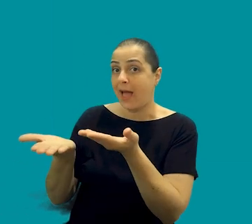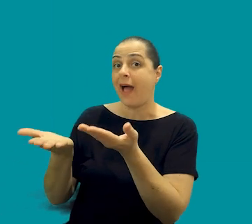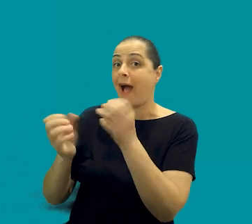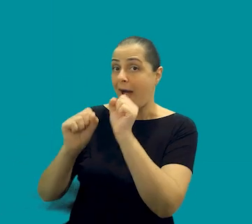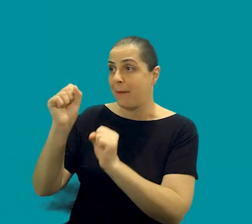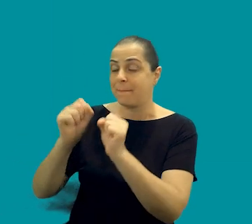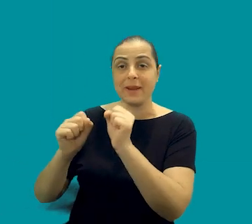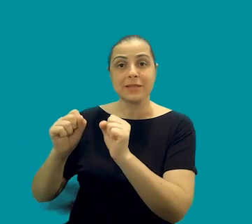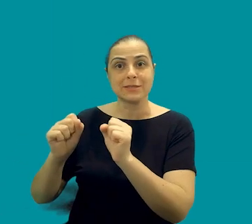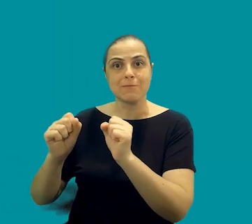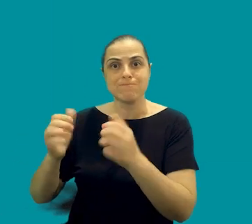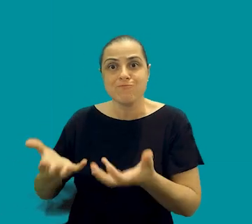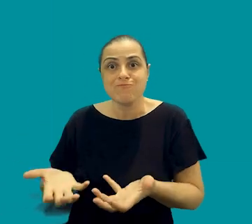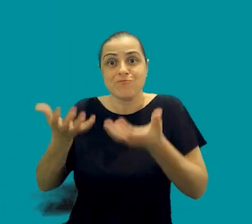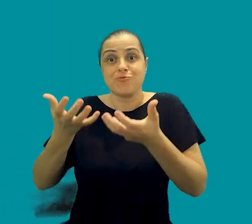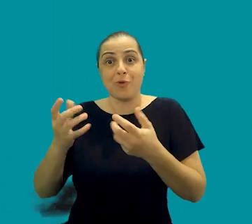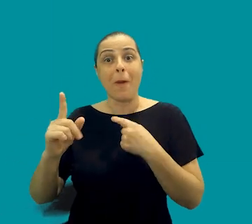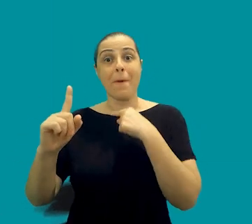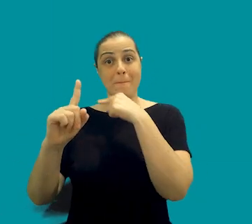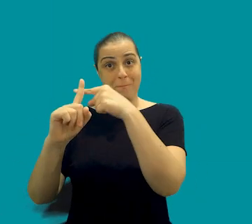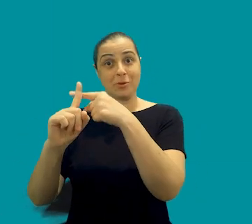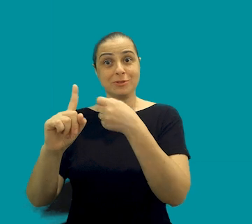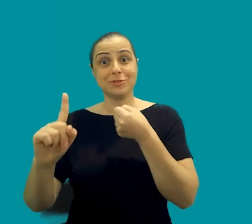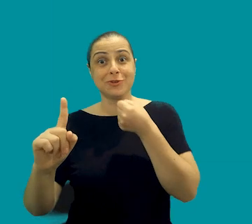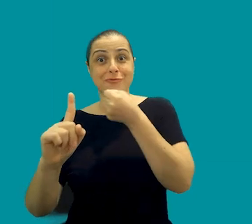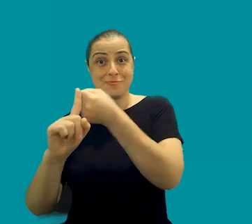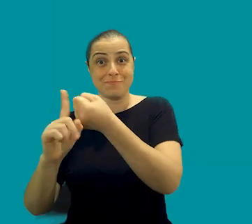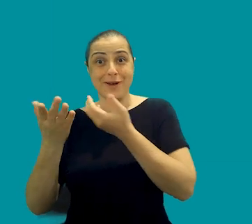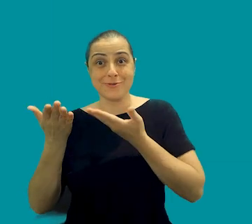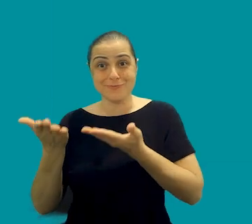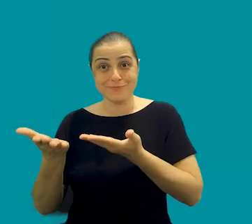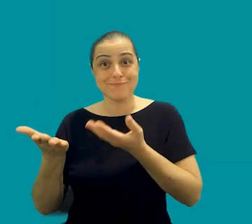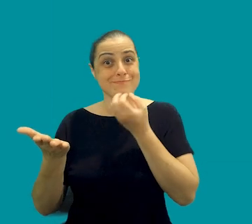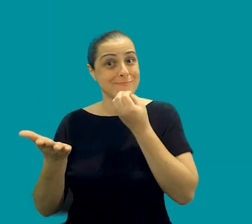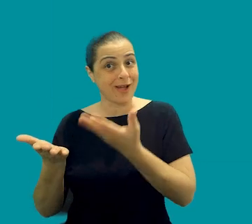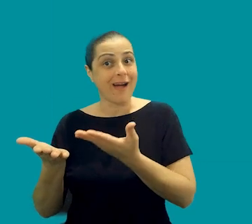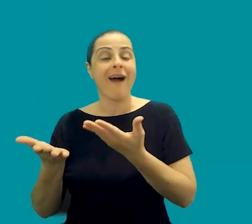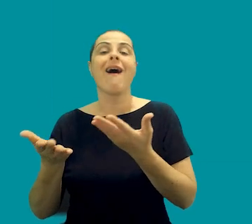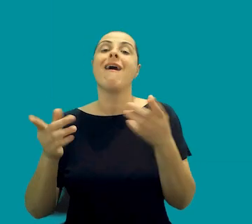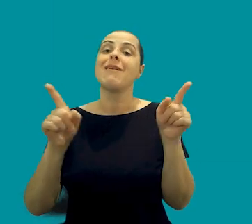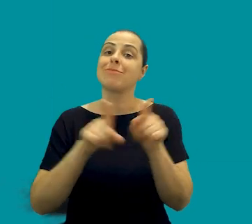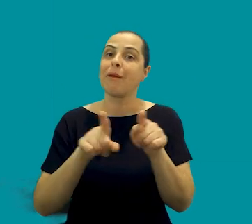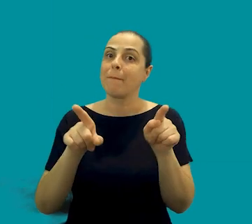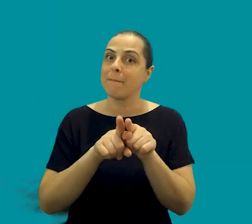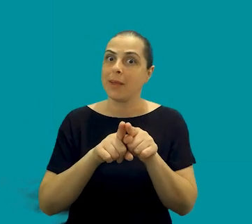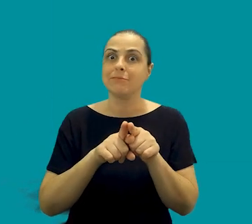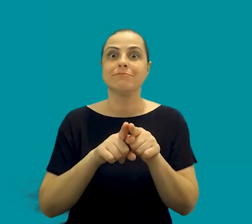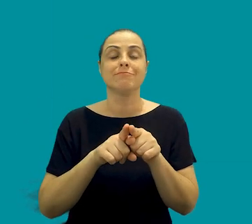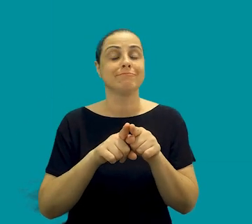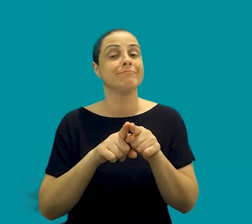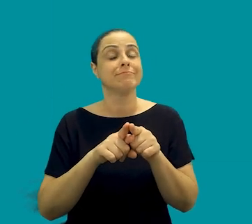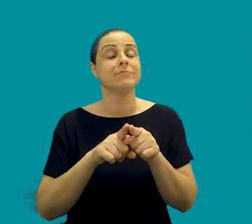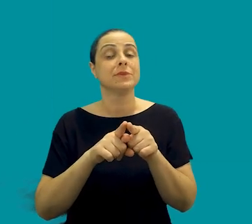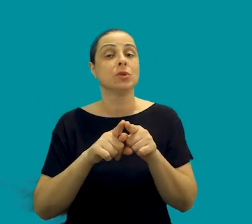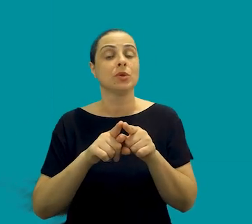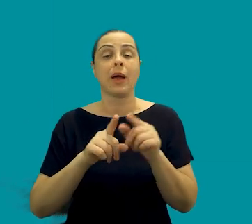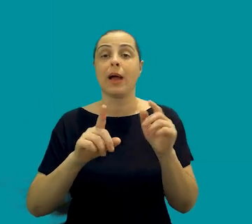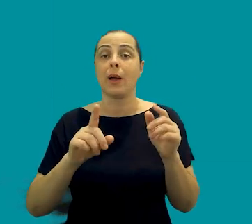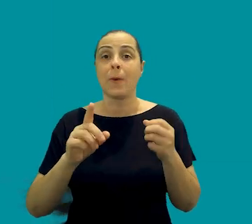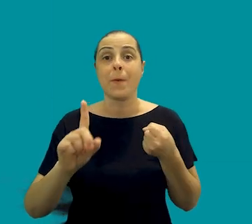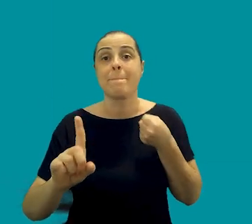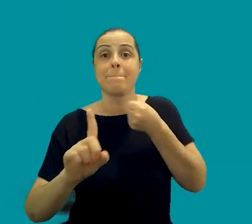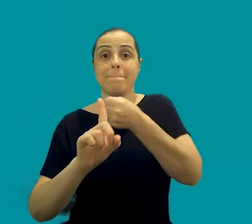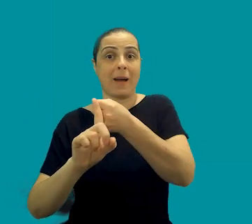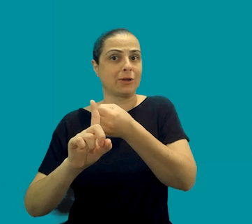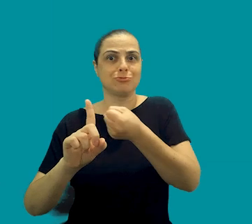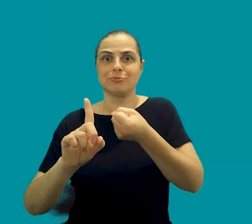da empresa, que é um efeito muito positivo. Então, tem um efeito positivo para a empresa, e para esses jovens, até se o Velho quiser falar mais, assim, o efeito